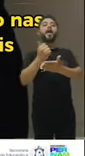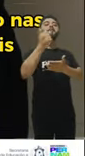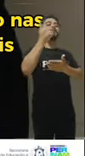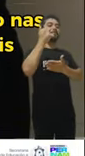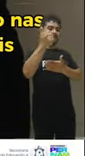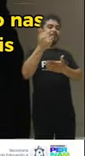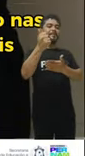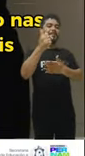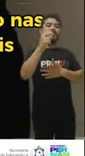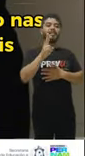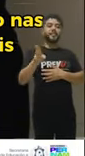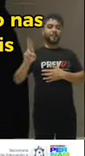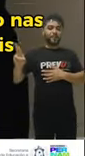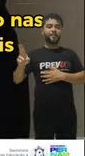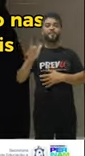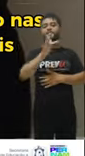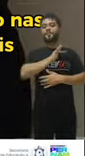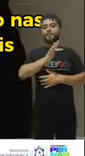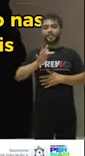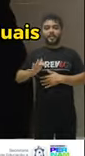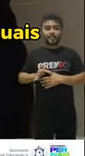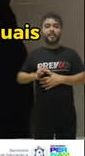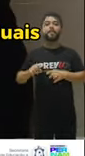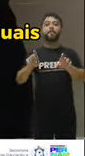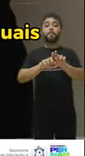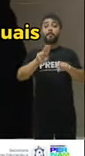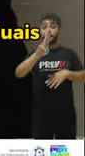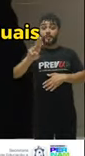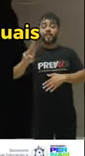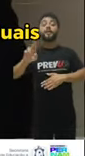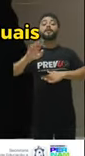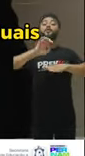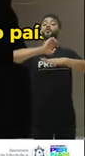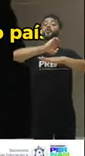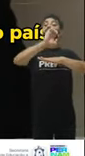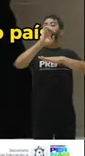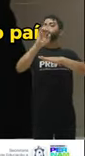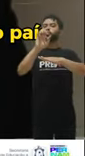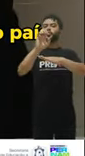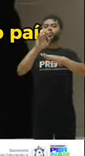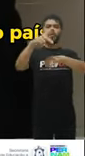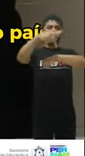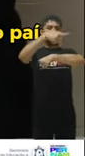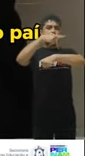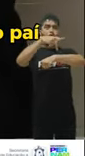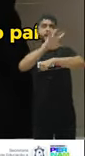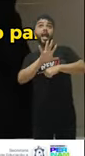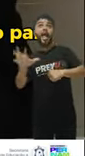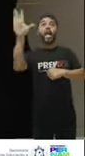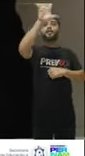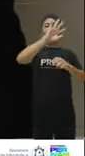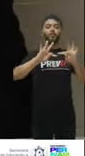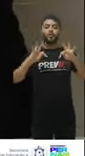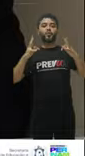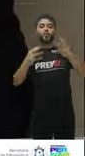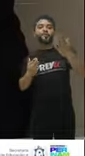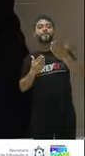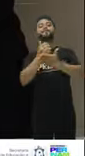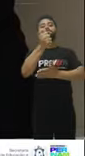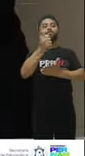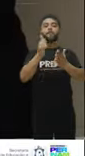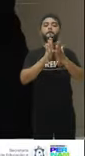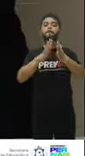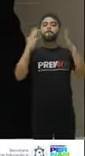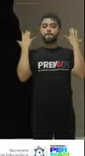a aprovação nas universidades federais, nas universidades estaduais, nas faculdades de todo o país. E parabéns